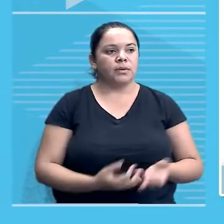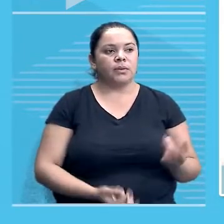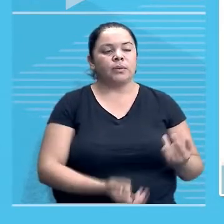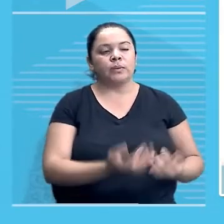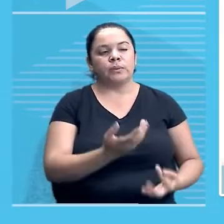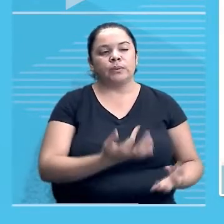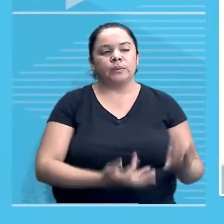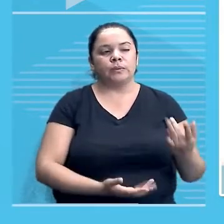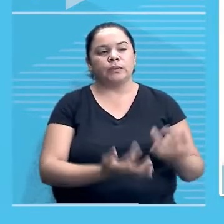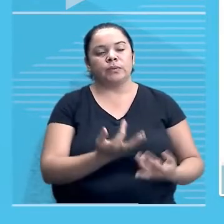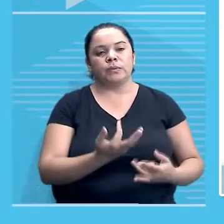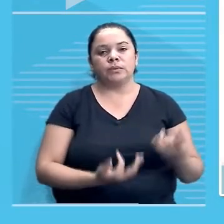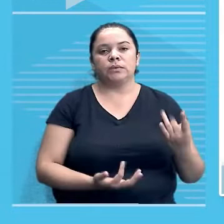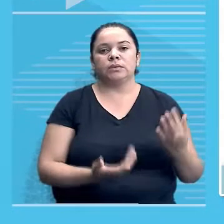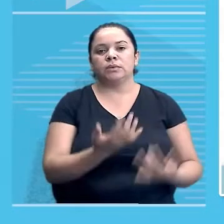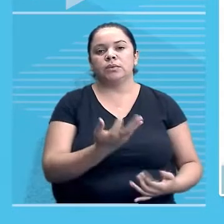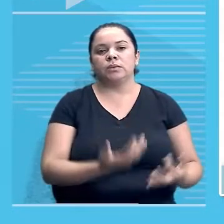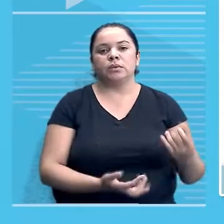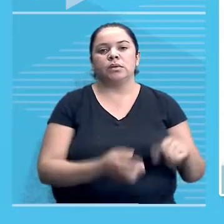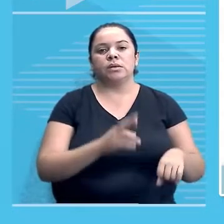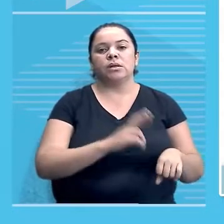emitir calor